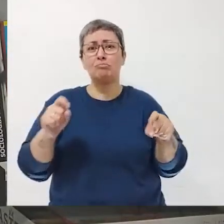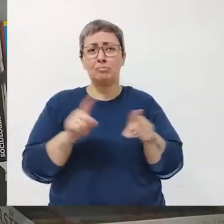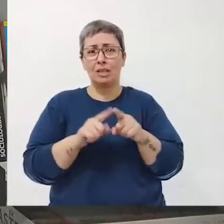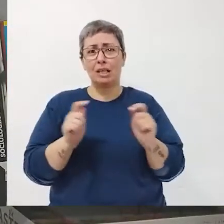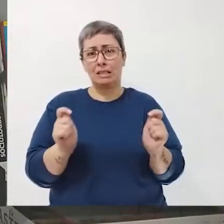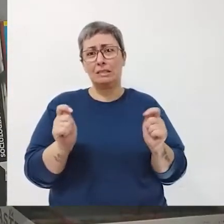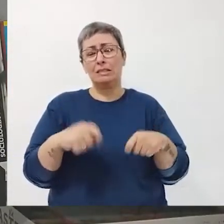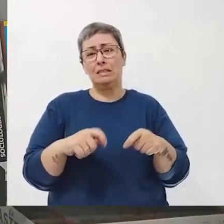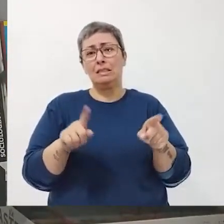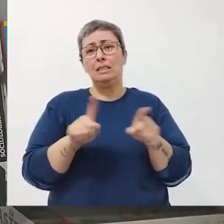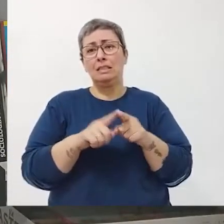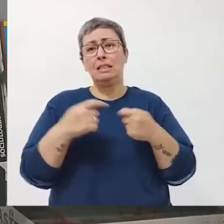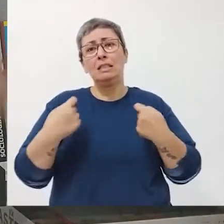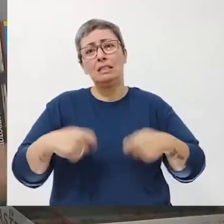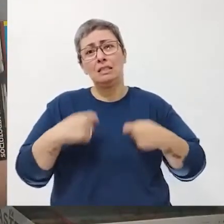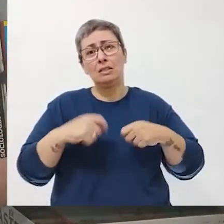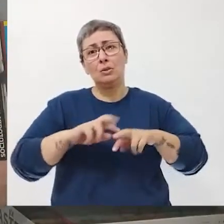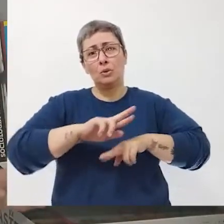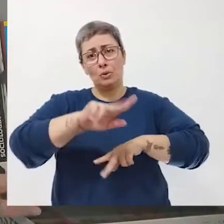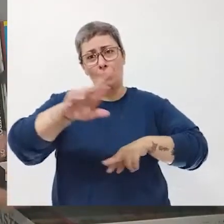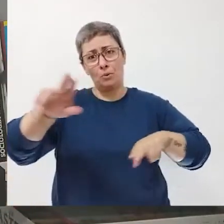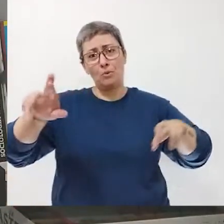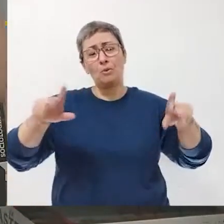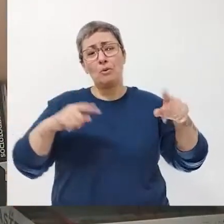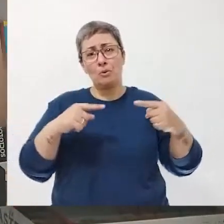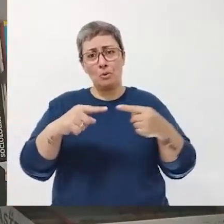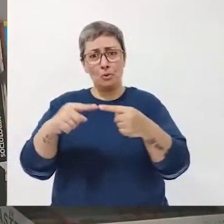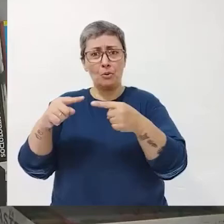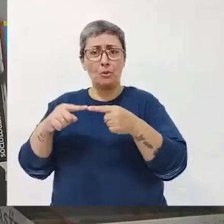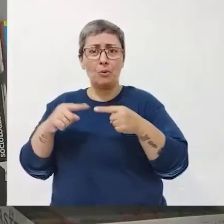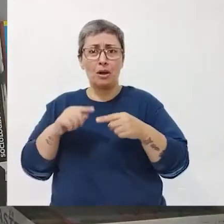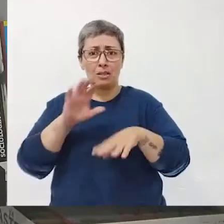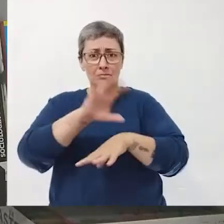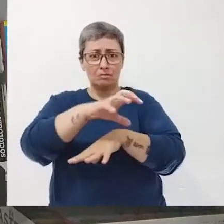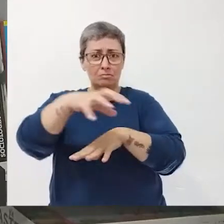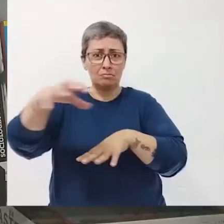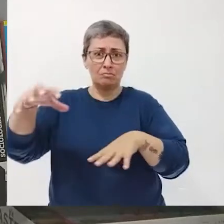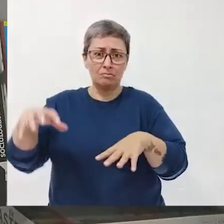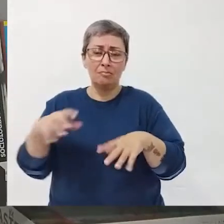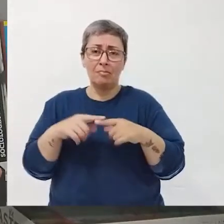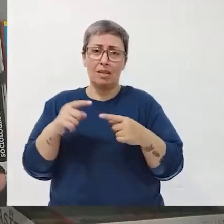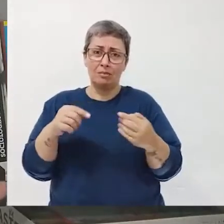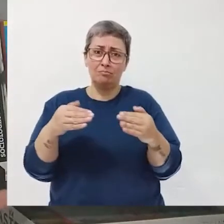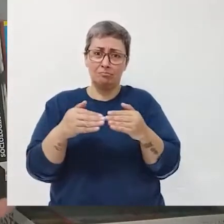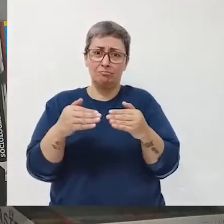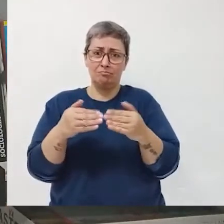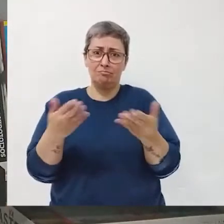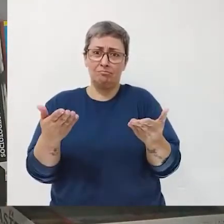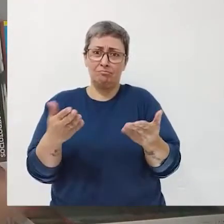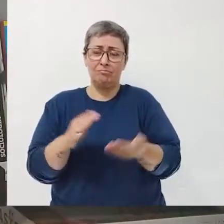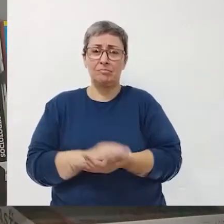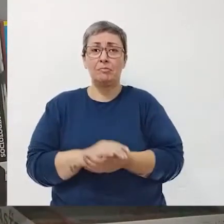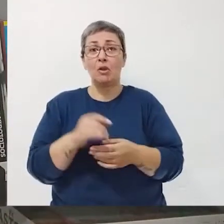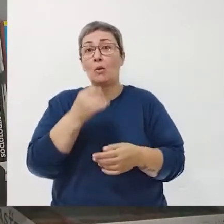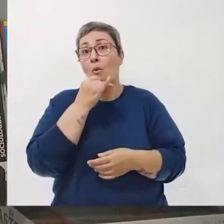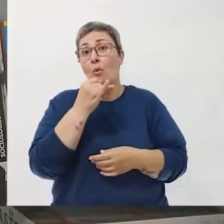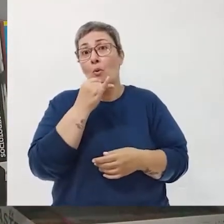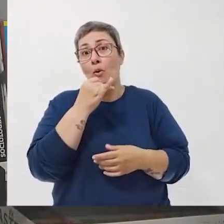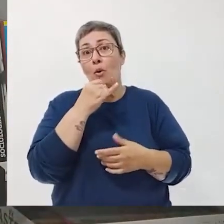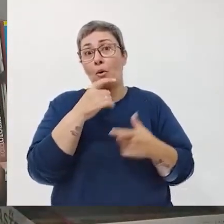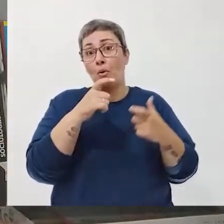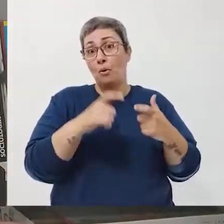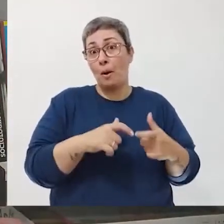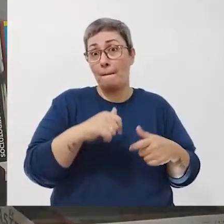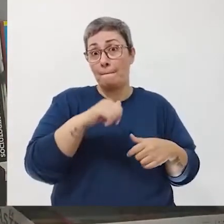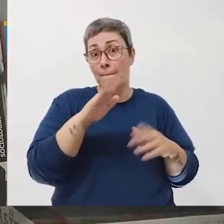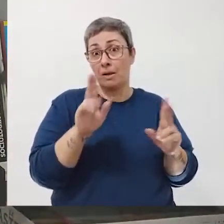as possibilidades e necessidades mudam de acordo com cada região. Vocês não concordam? Por exemplo, onde tem